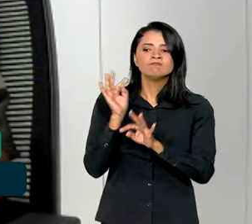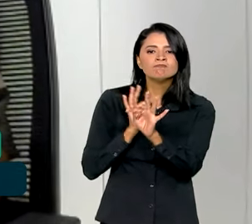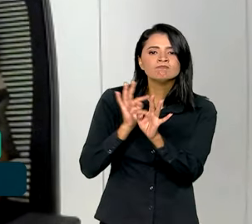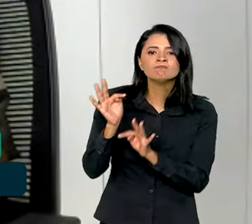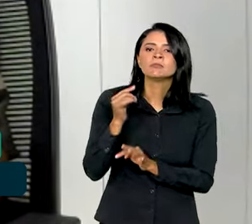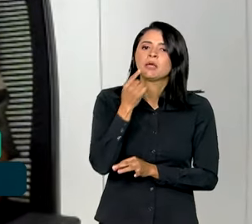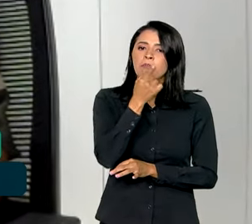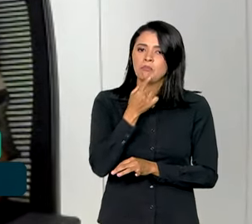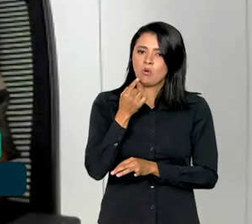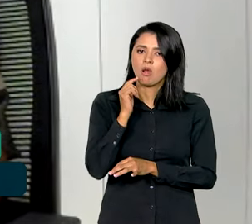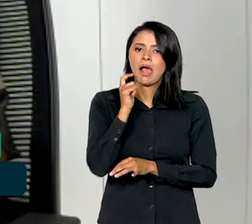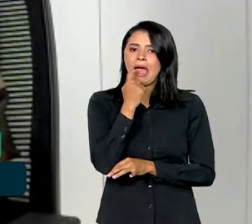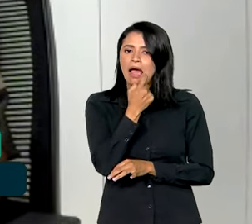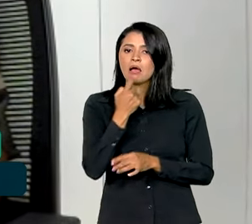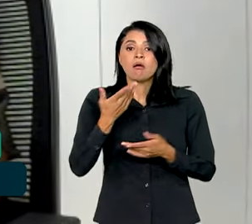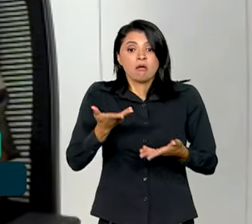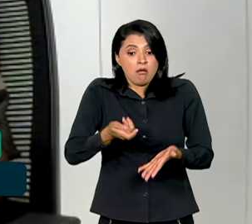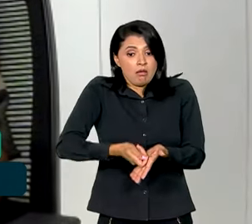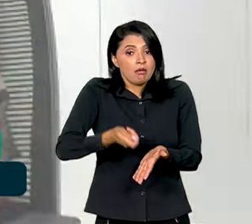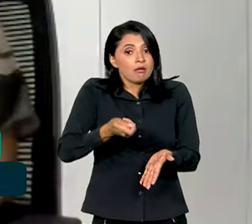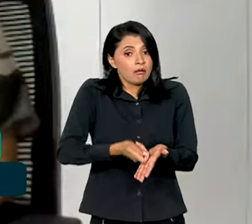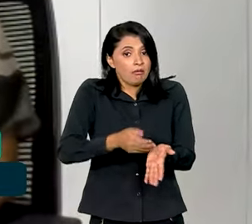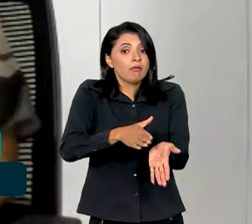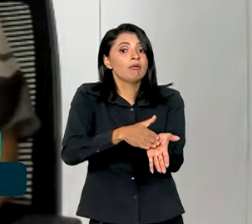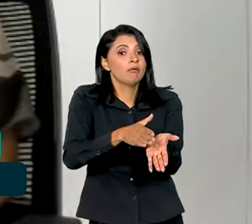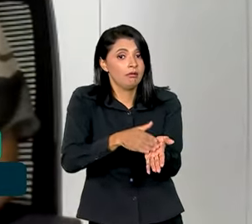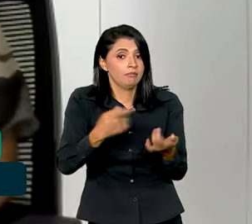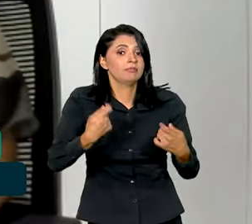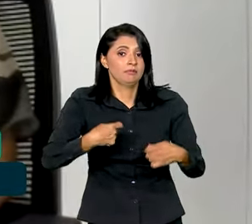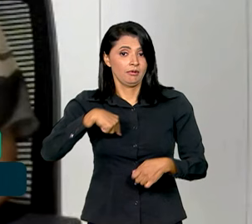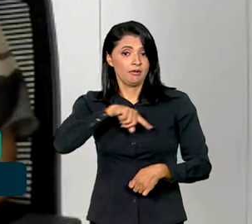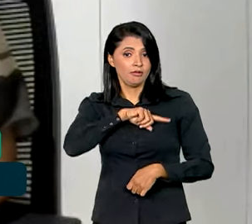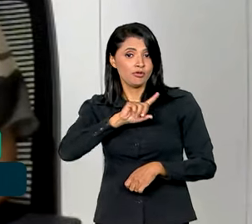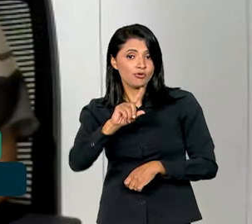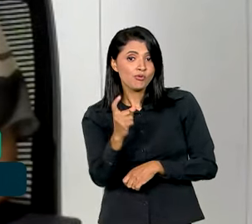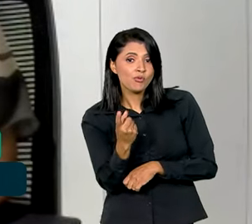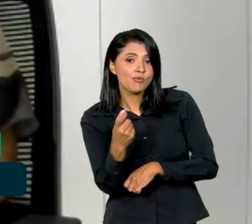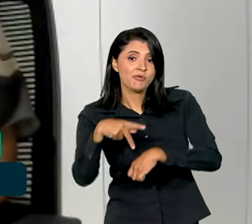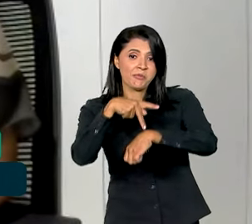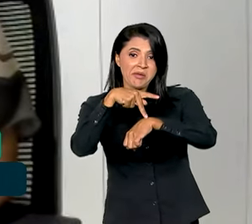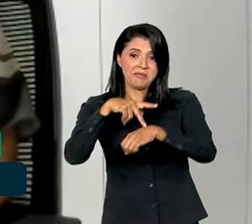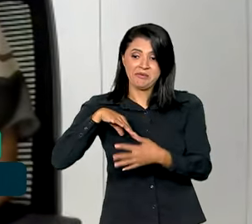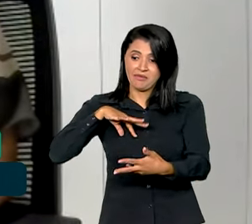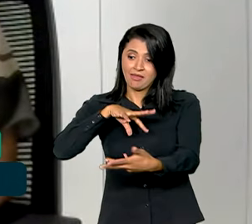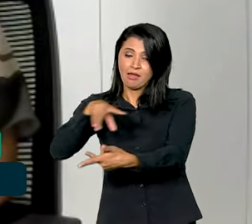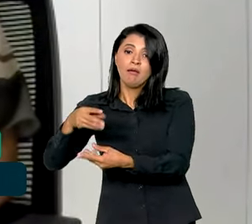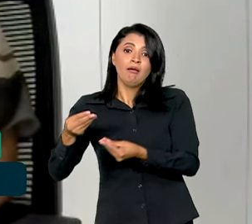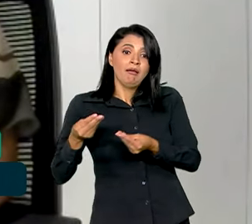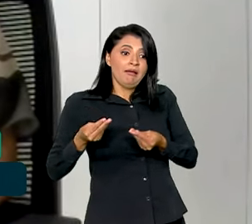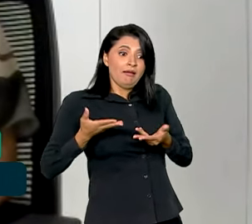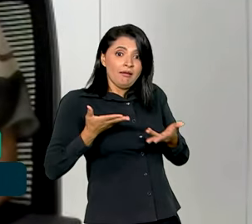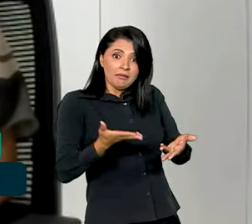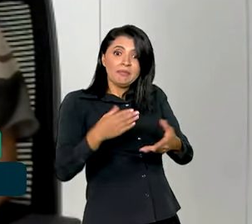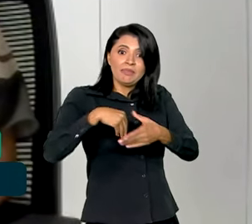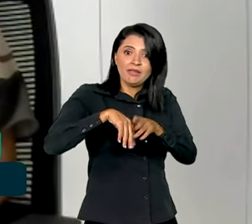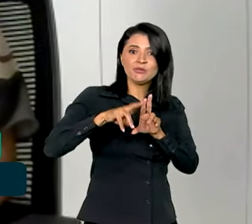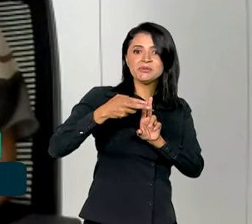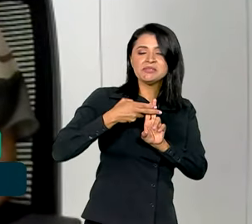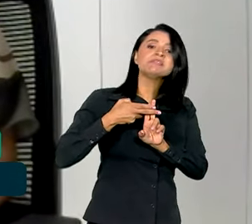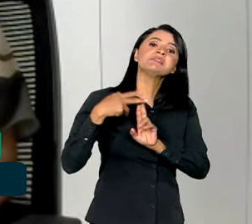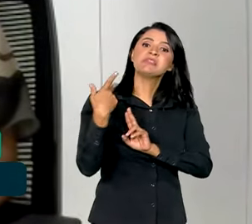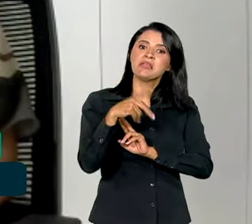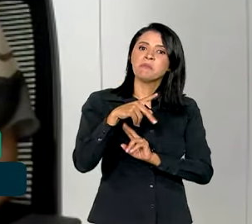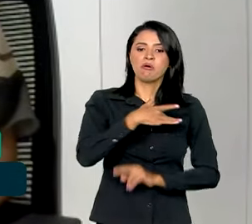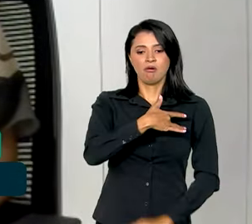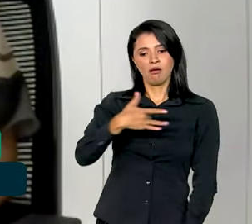população. Agora existe uma obrigatoriedade. Nós somos o único país no mundo que oferta dentro do seu sistema de